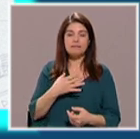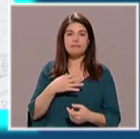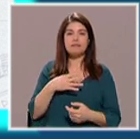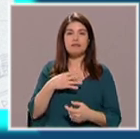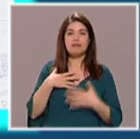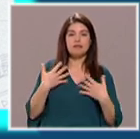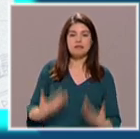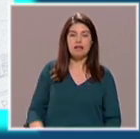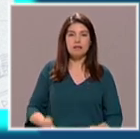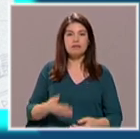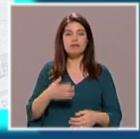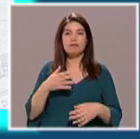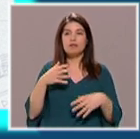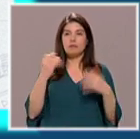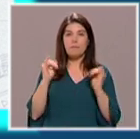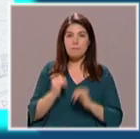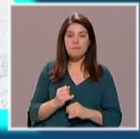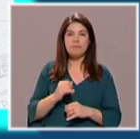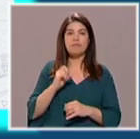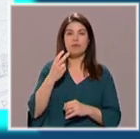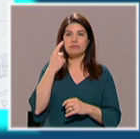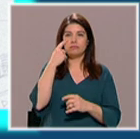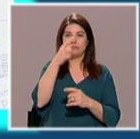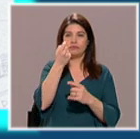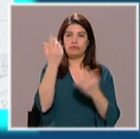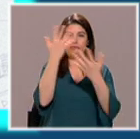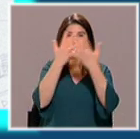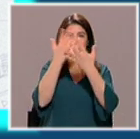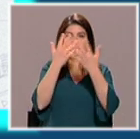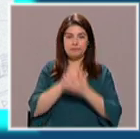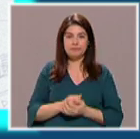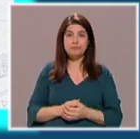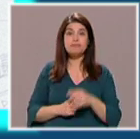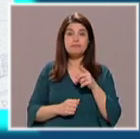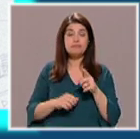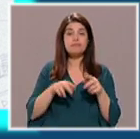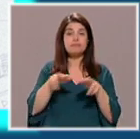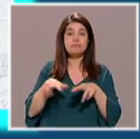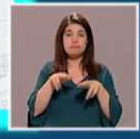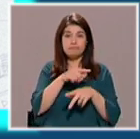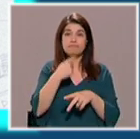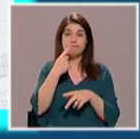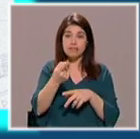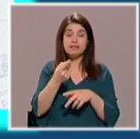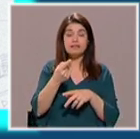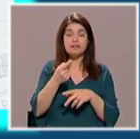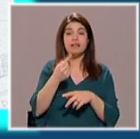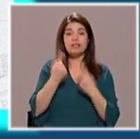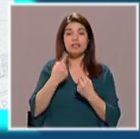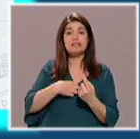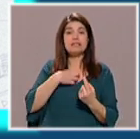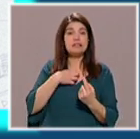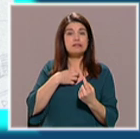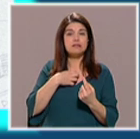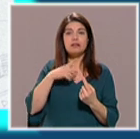a perda de peso e a visão turva. Embora não referida aqui, mas foi referenciado no vídeo, uma das outras consequências é o facto de